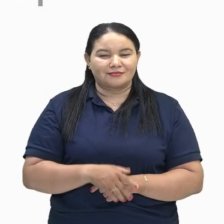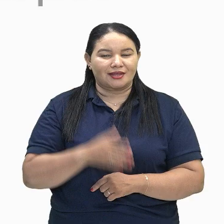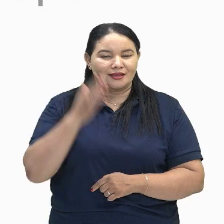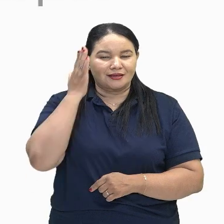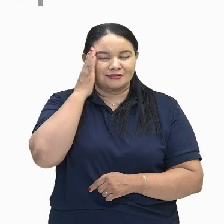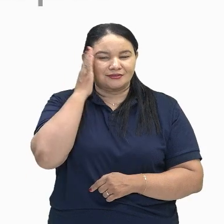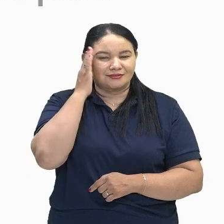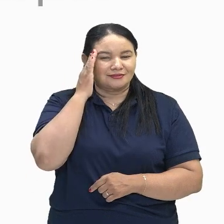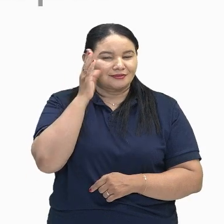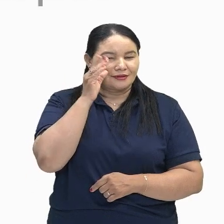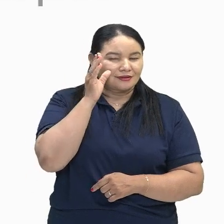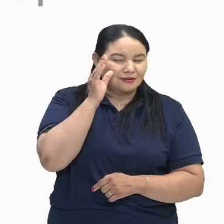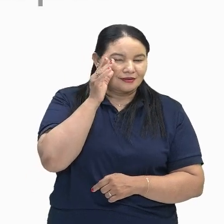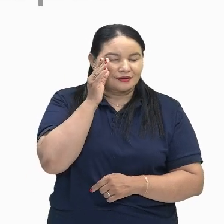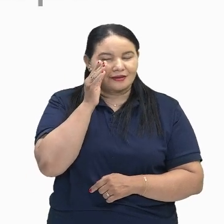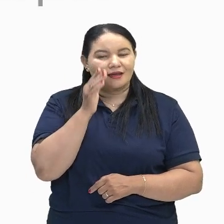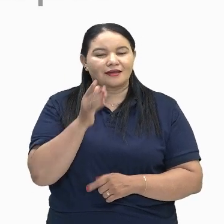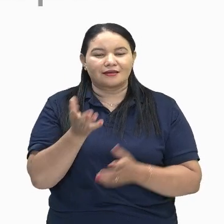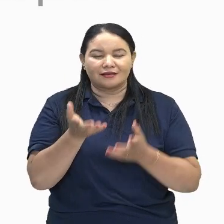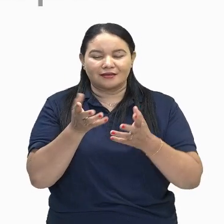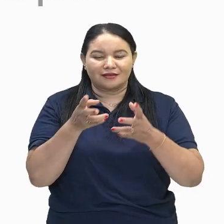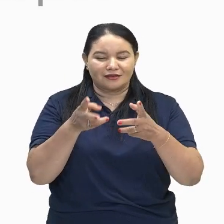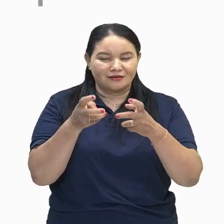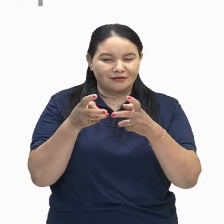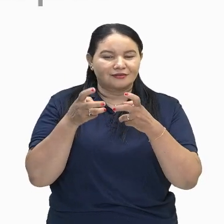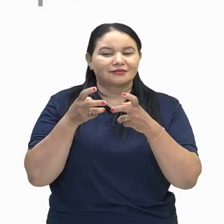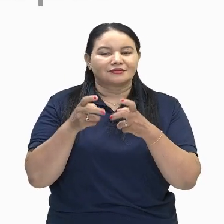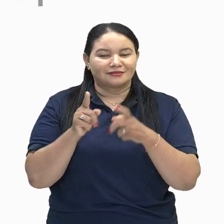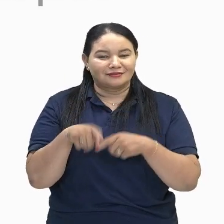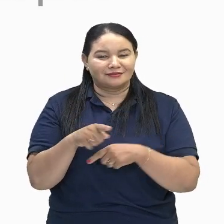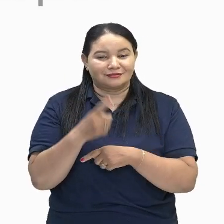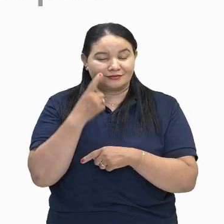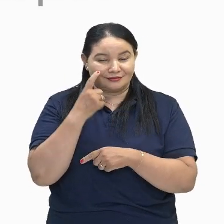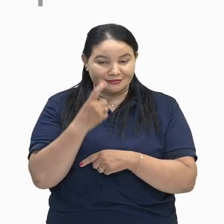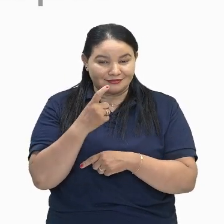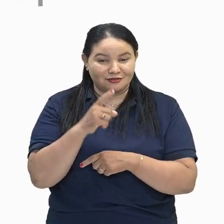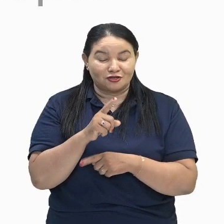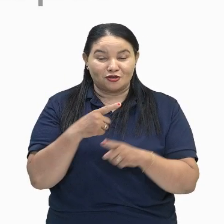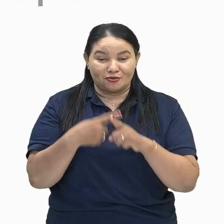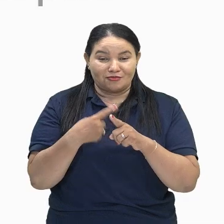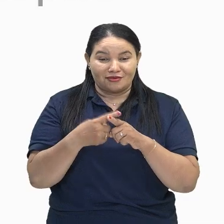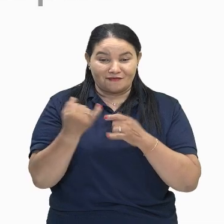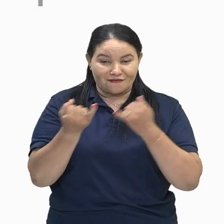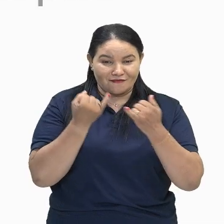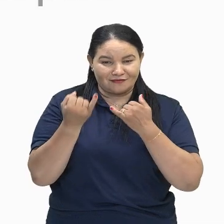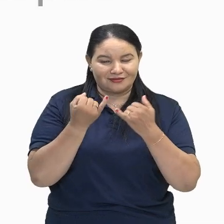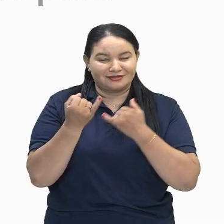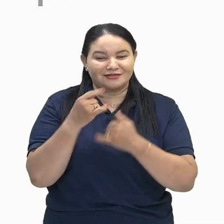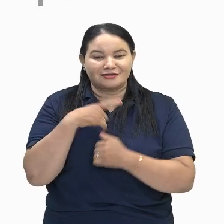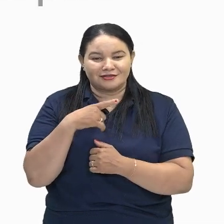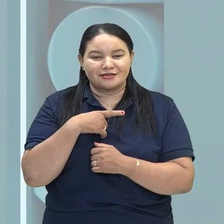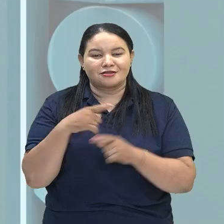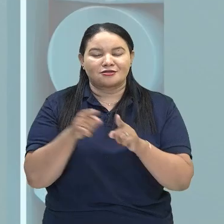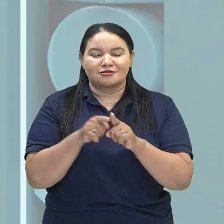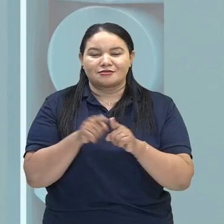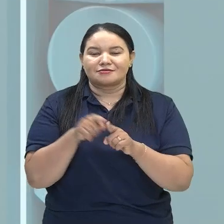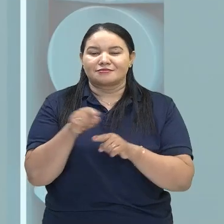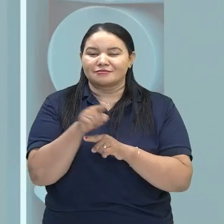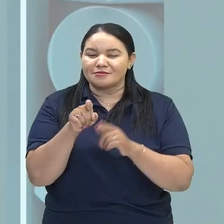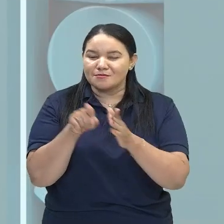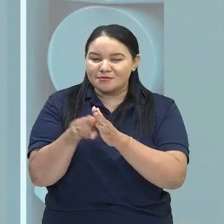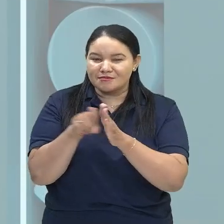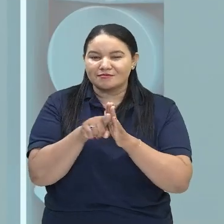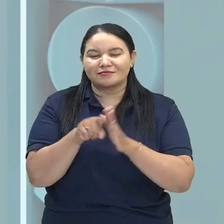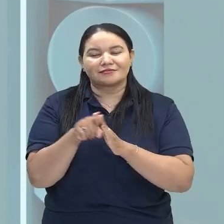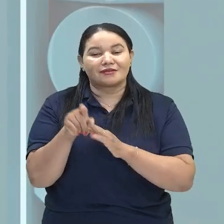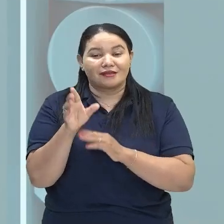ter. Informação é uma coisa interessante, né? Porque quanto mais informações você tem, mais você